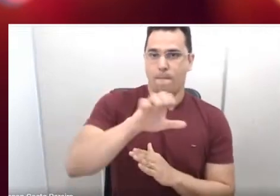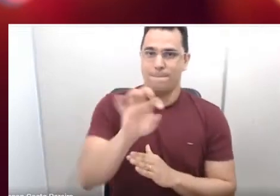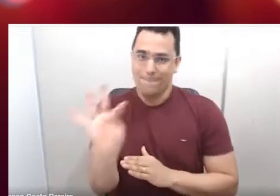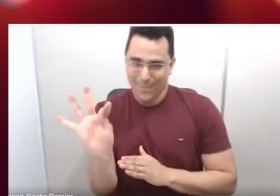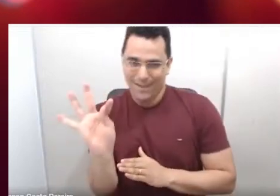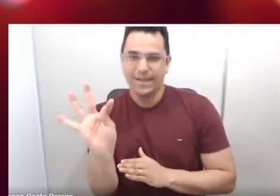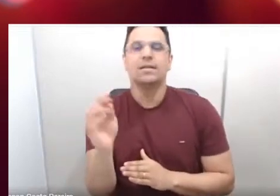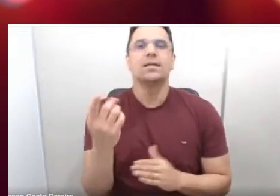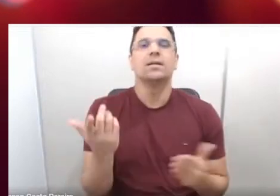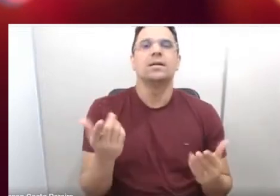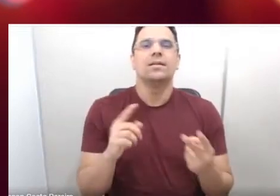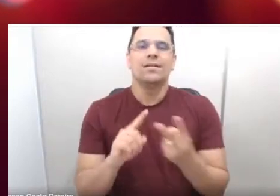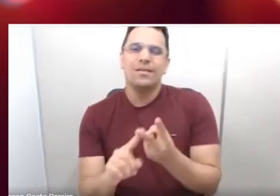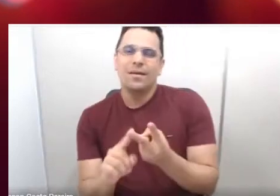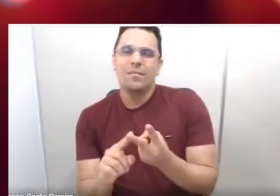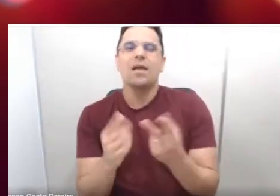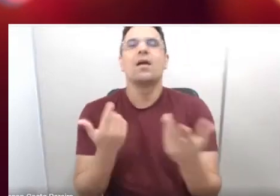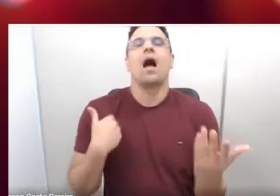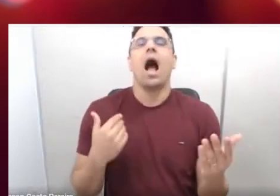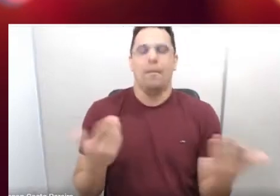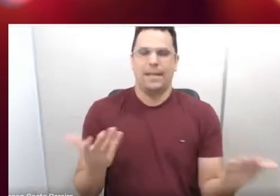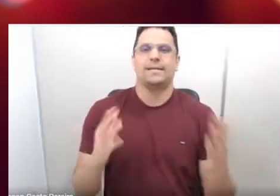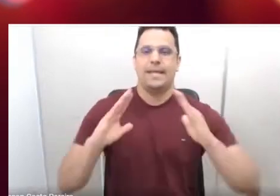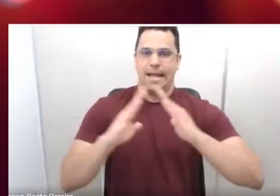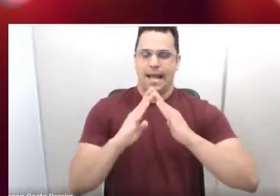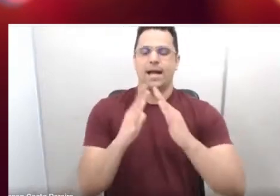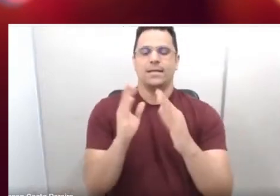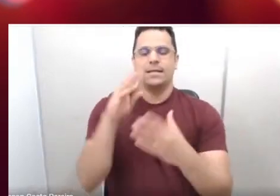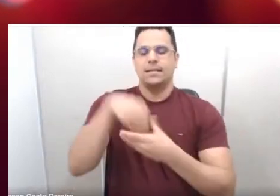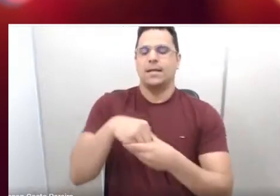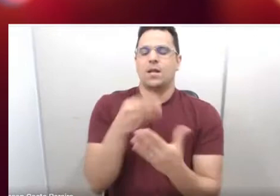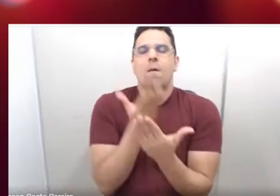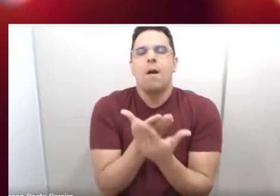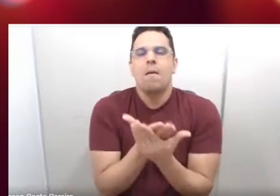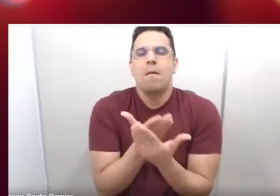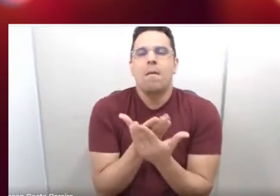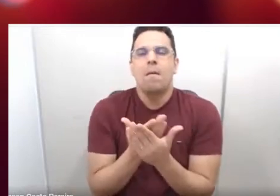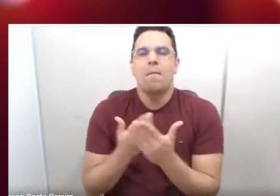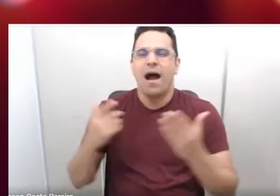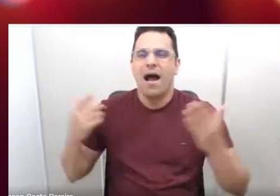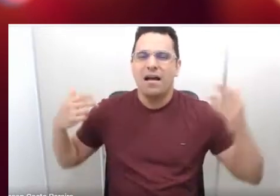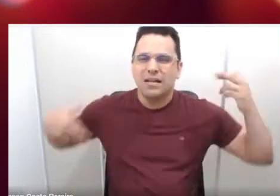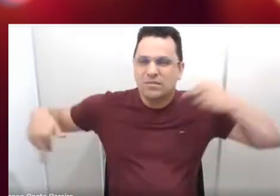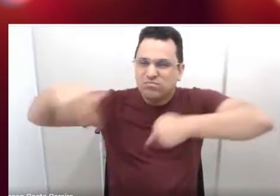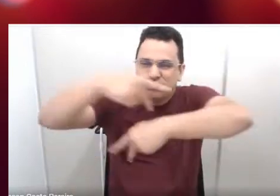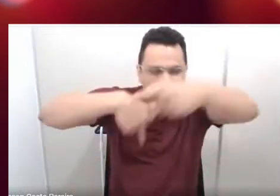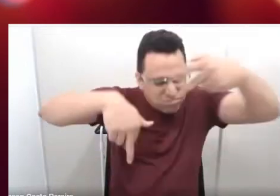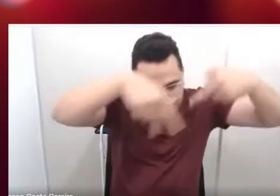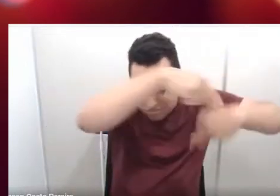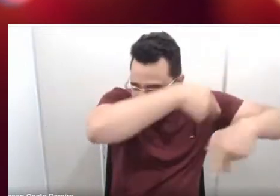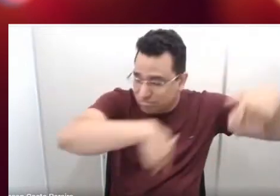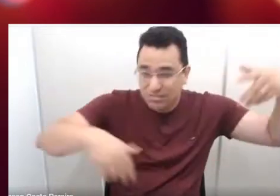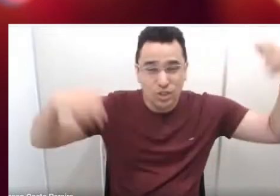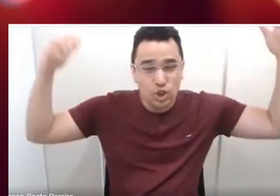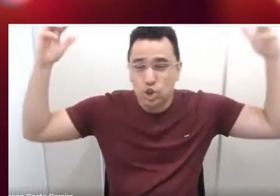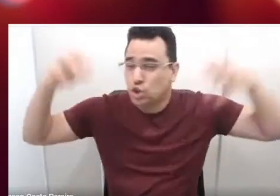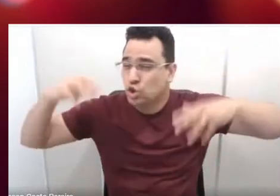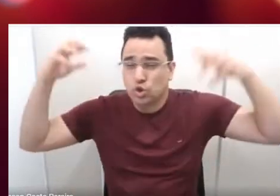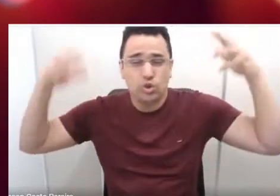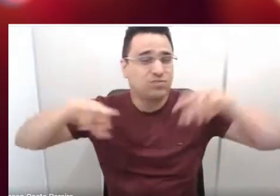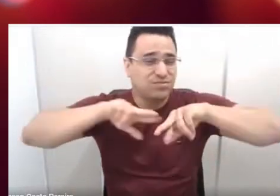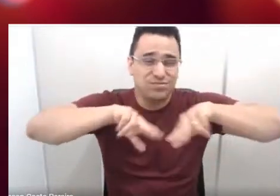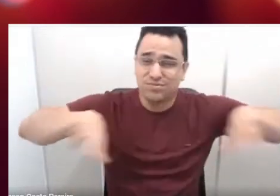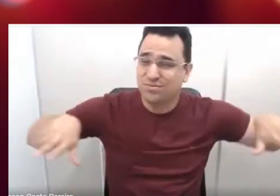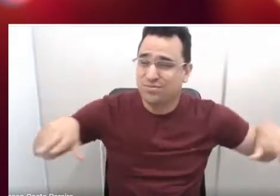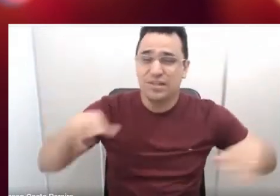casa, às vezes dispersa, porque é criança brincando, é o sobrinho correndo, aí é chuva, aí às vezes cai a